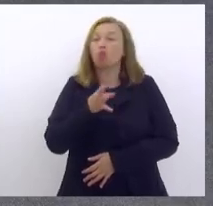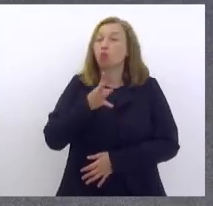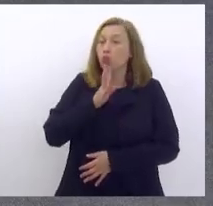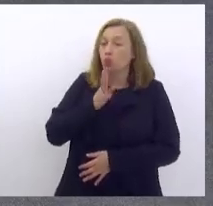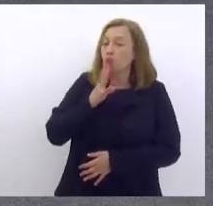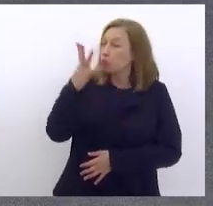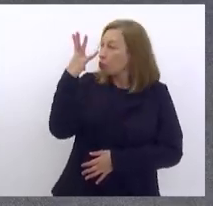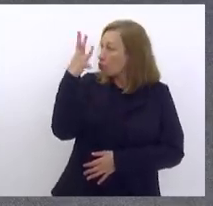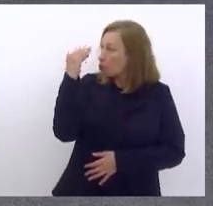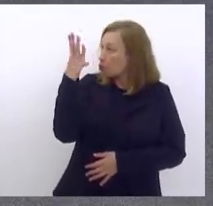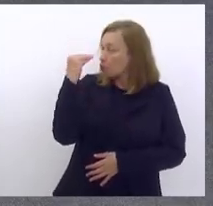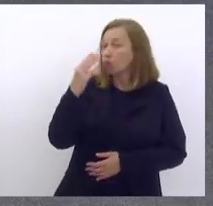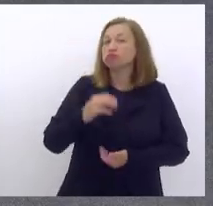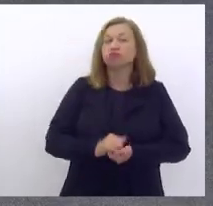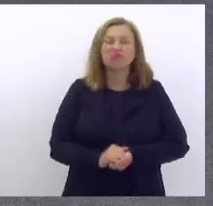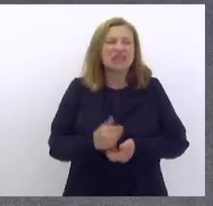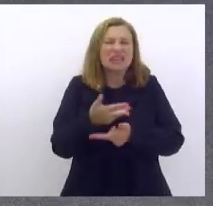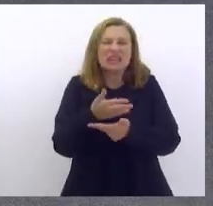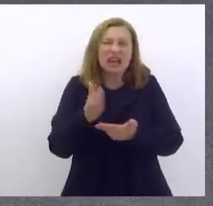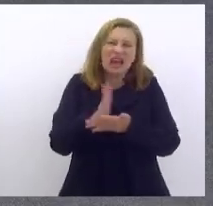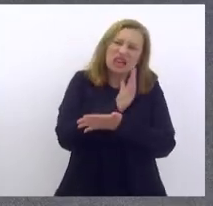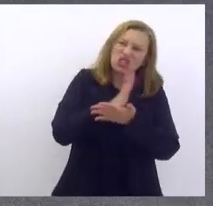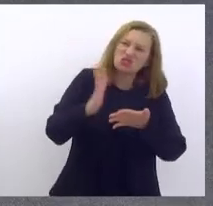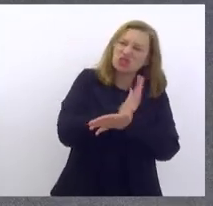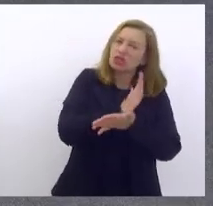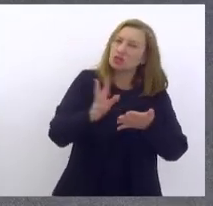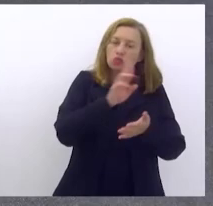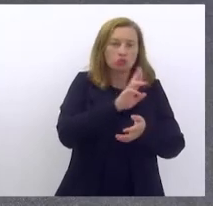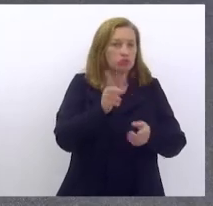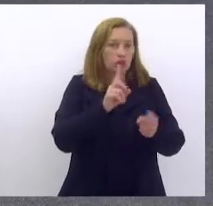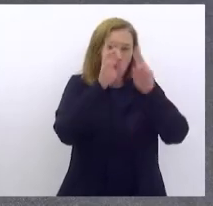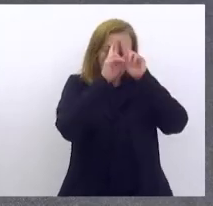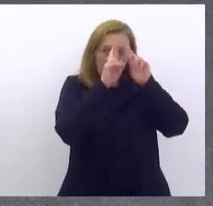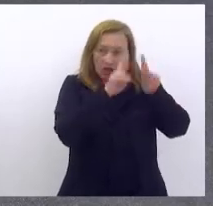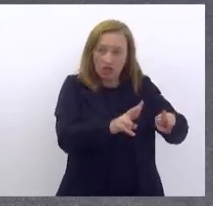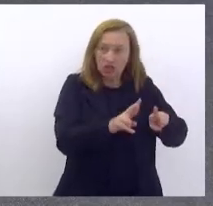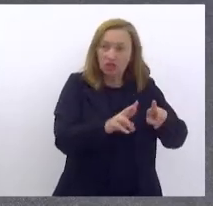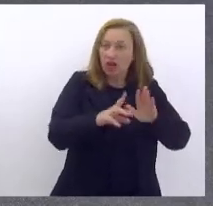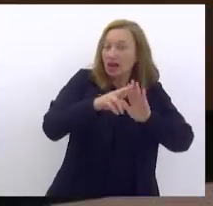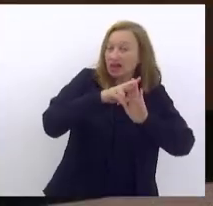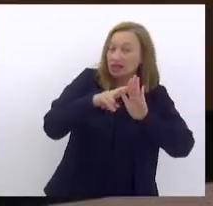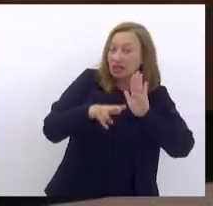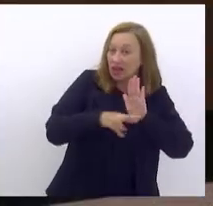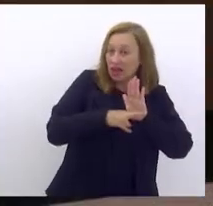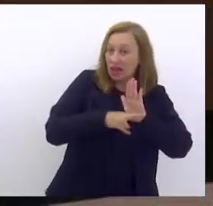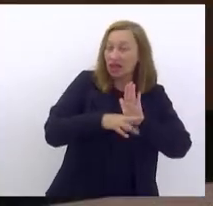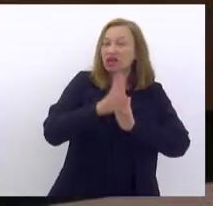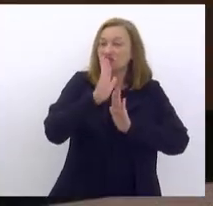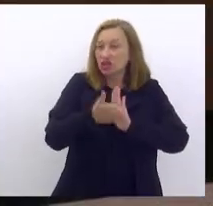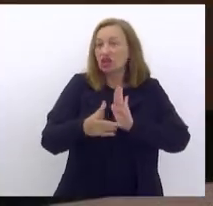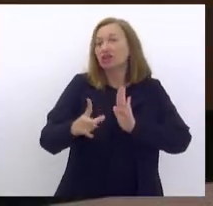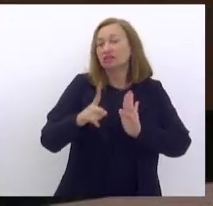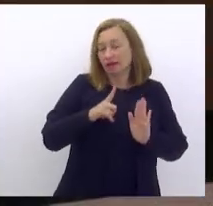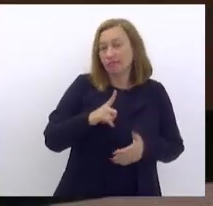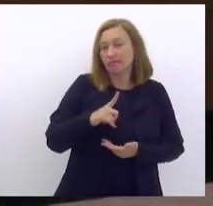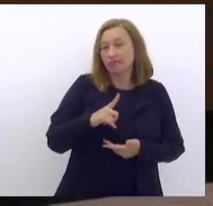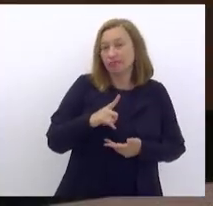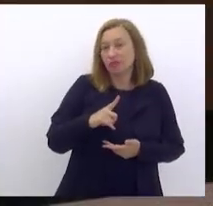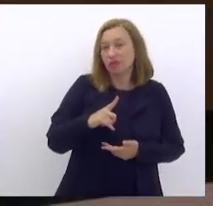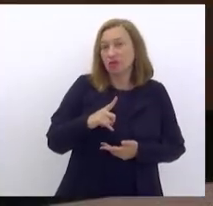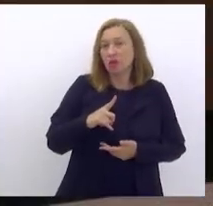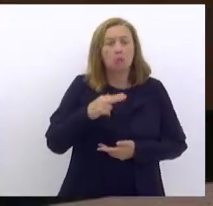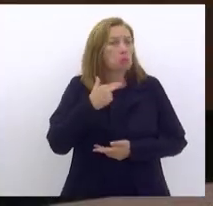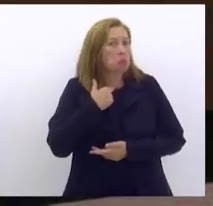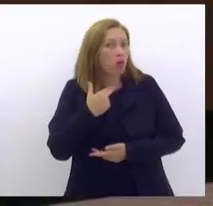reconhecimento fotográfico, que muitas vezes não respeita as normas já existentes. A gente